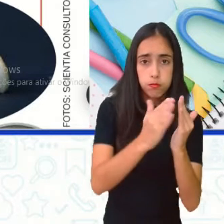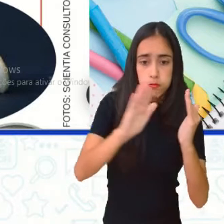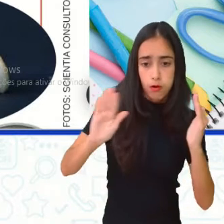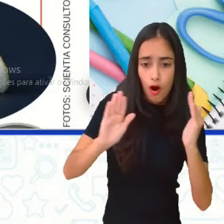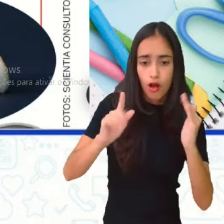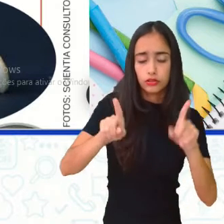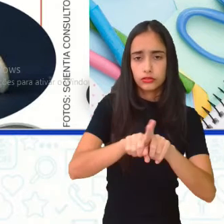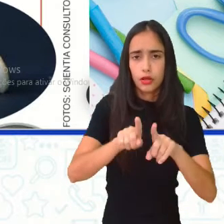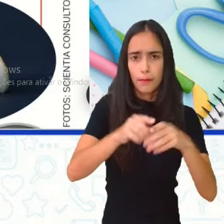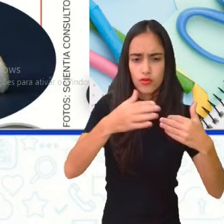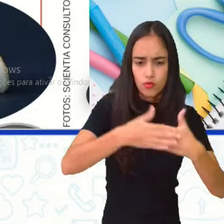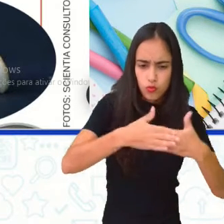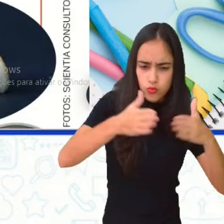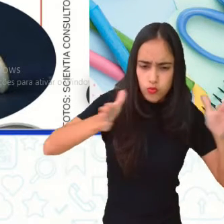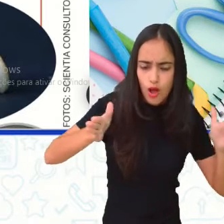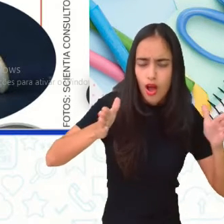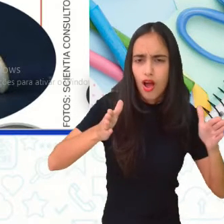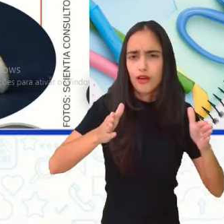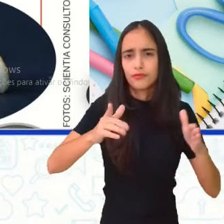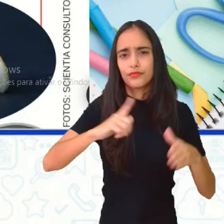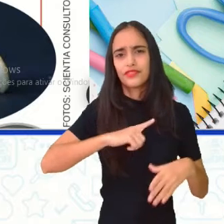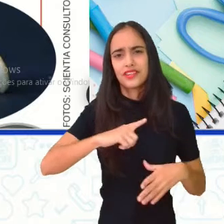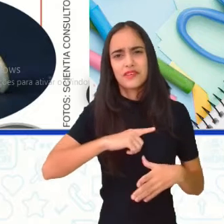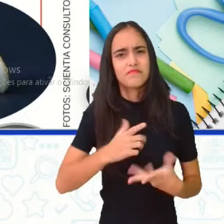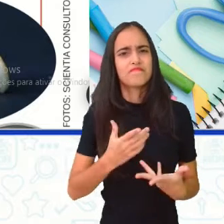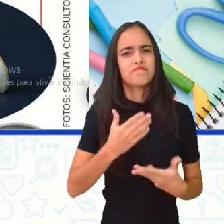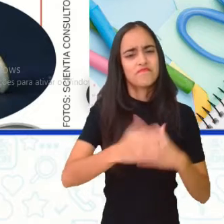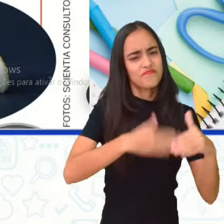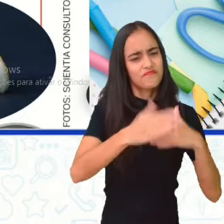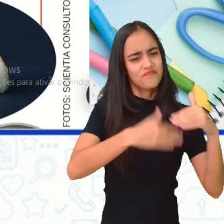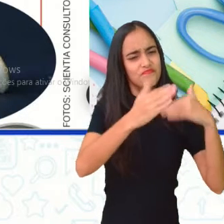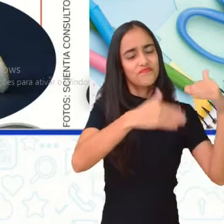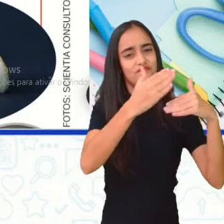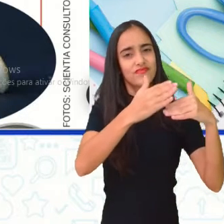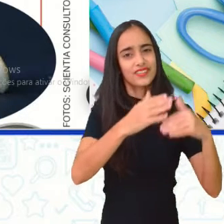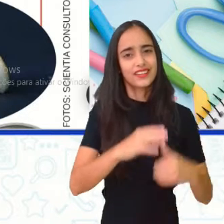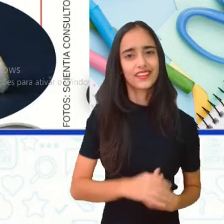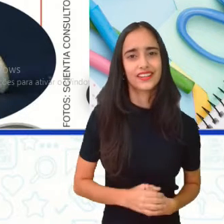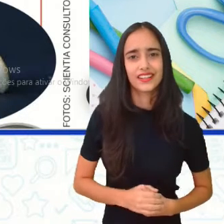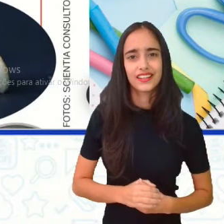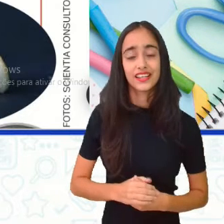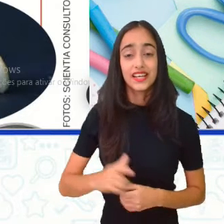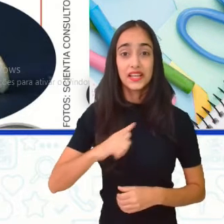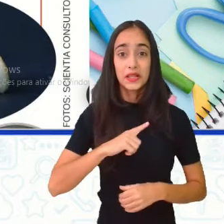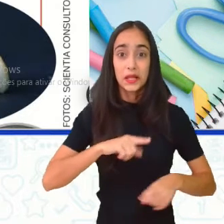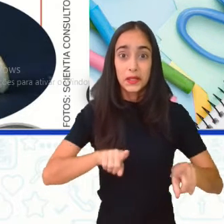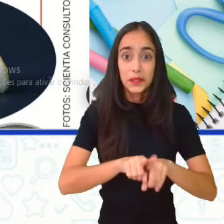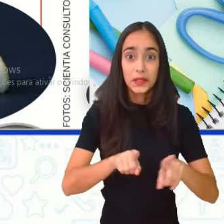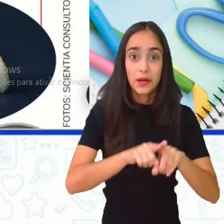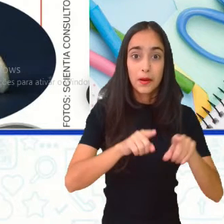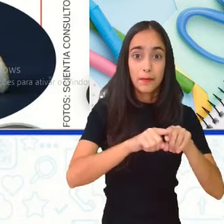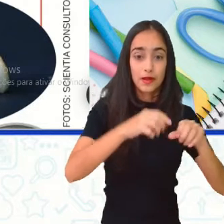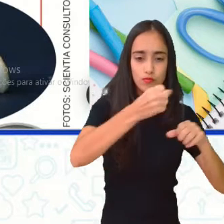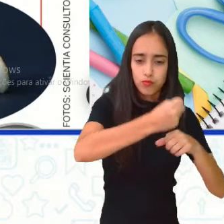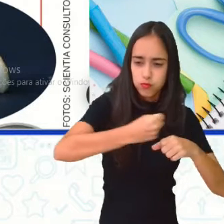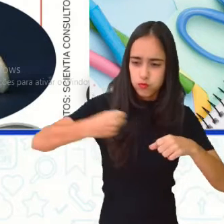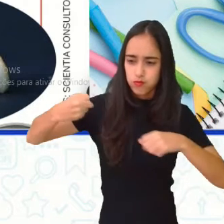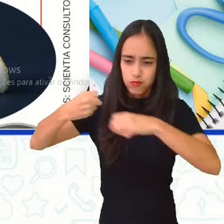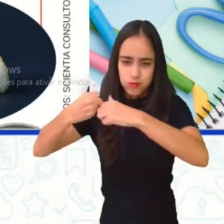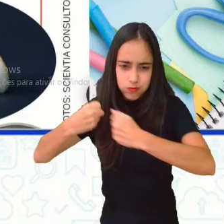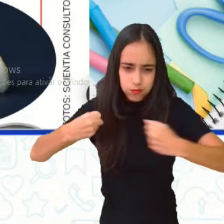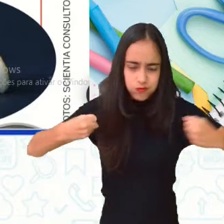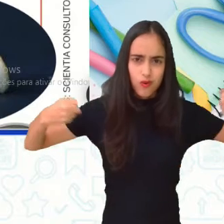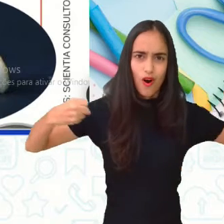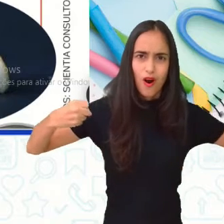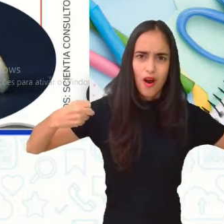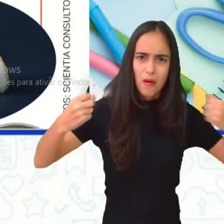local recebeu telas para os pombos não entrarem e cortinas para proteger o sol, para proteger do sol e da chuva